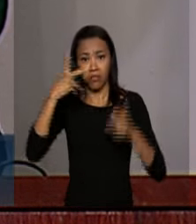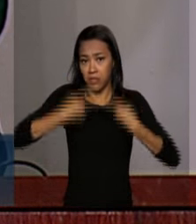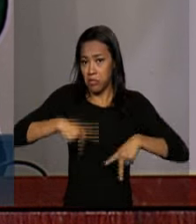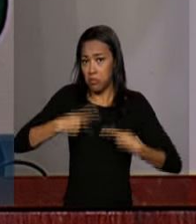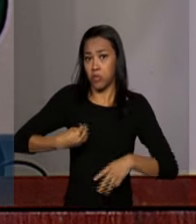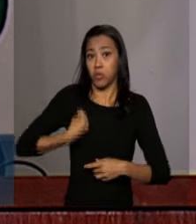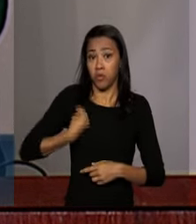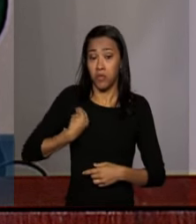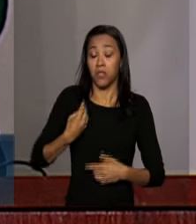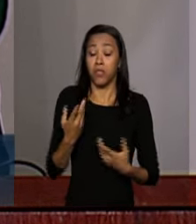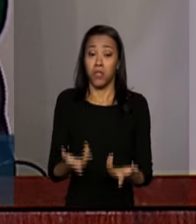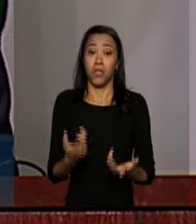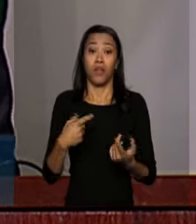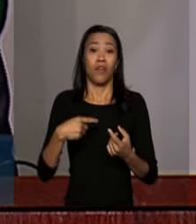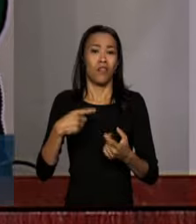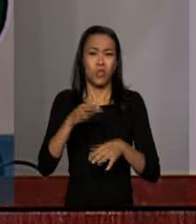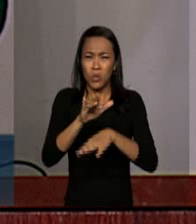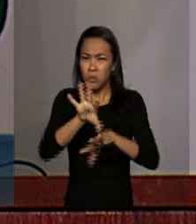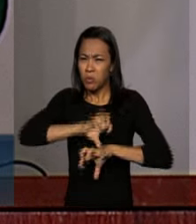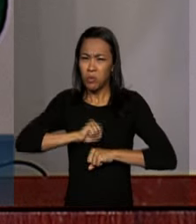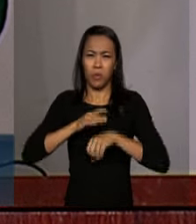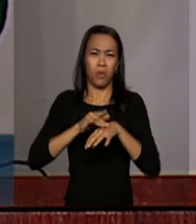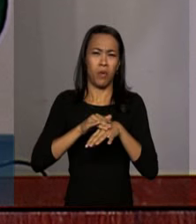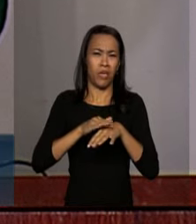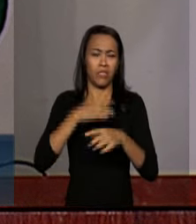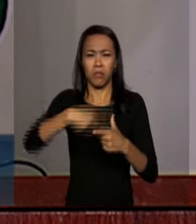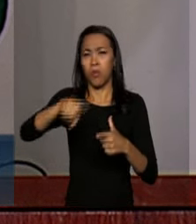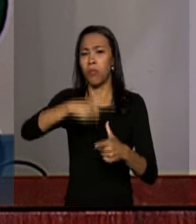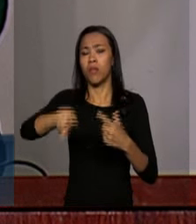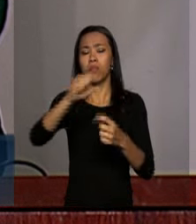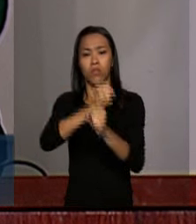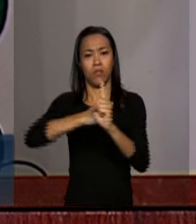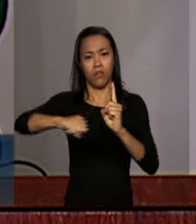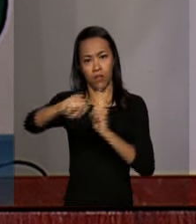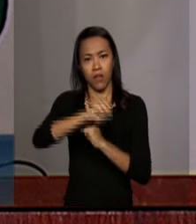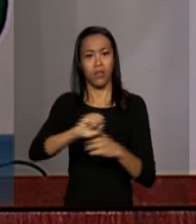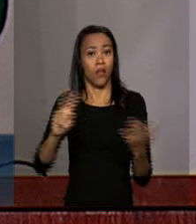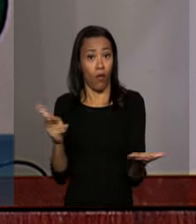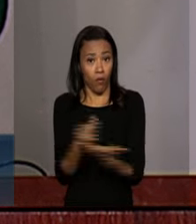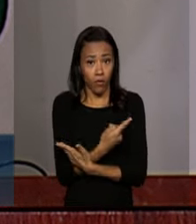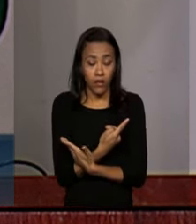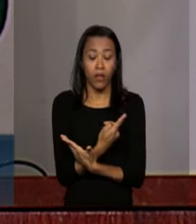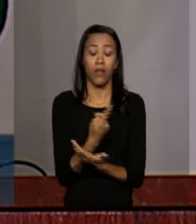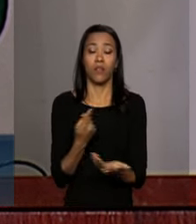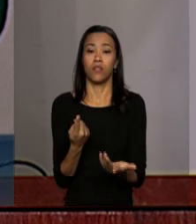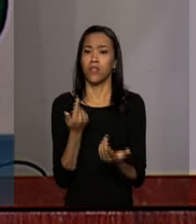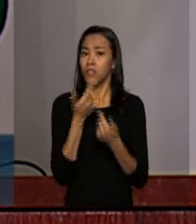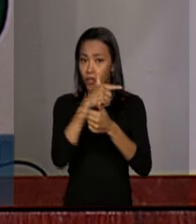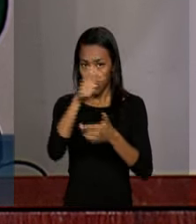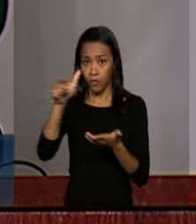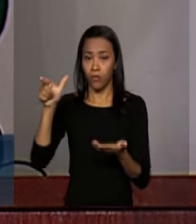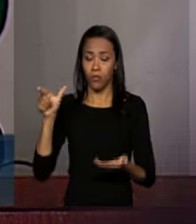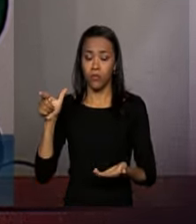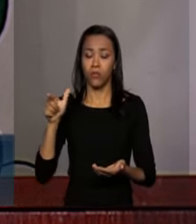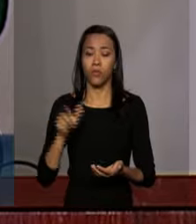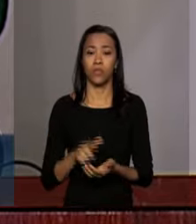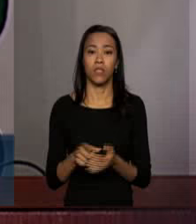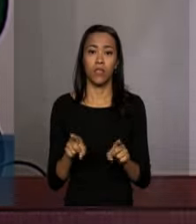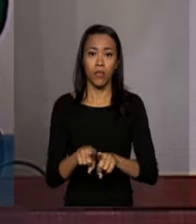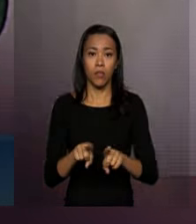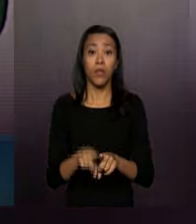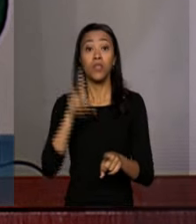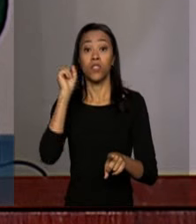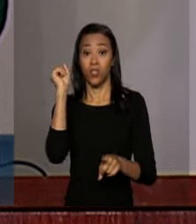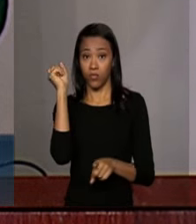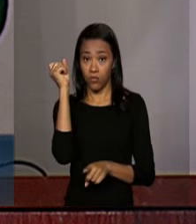como terrorismo, endemias, convulsões sociais de toda a ordem e eventos naturais de grandes proporções, bem como as